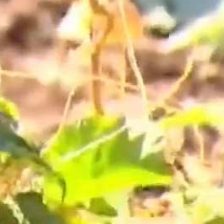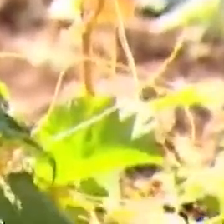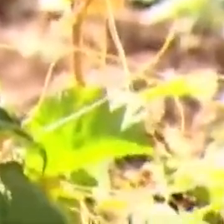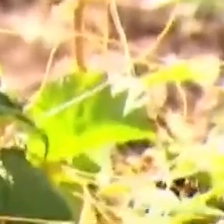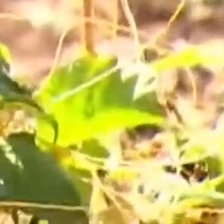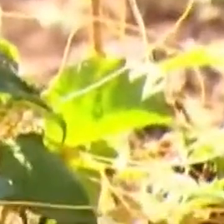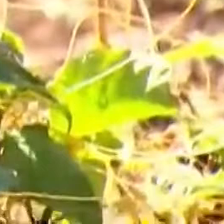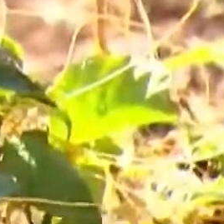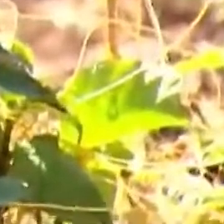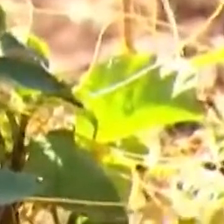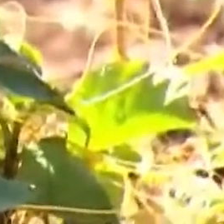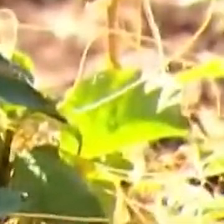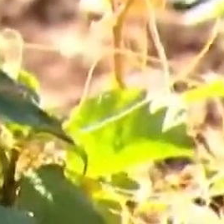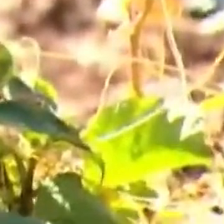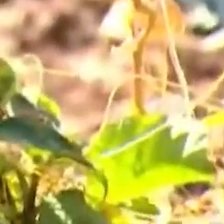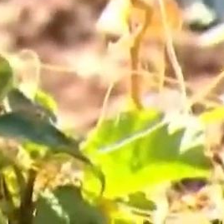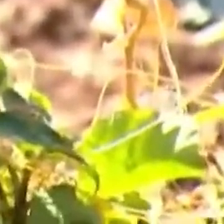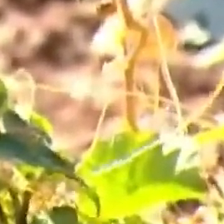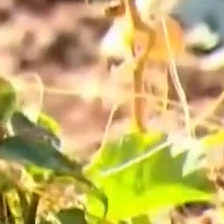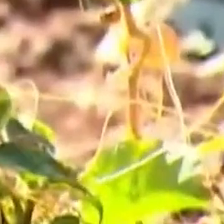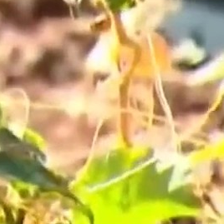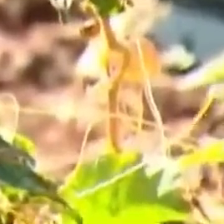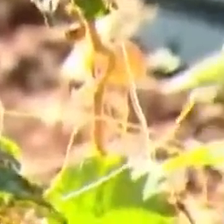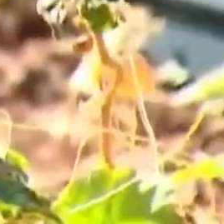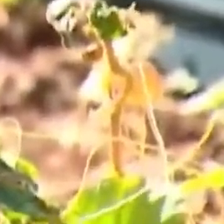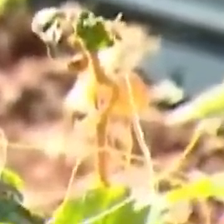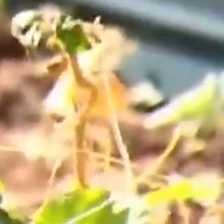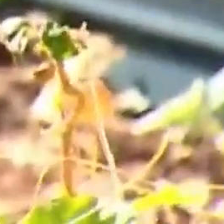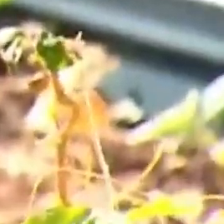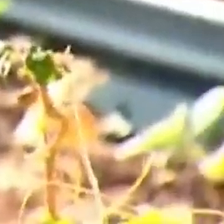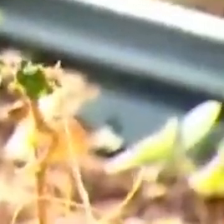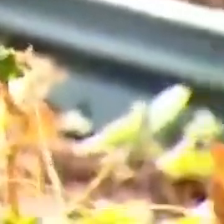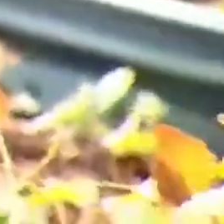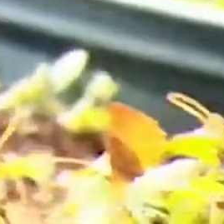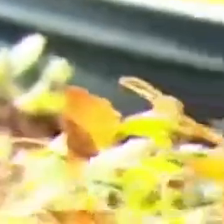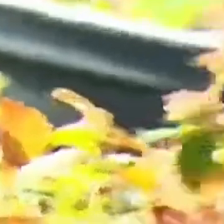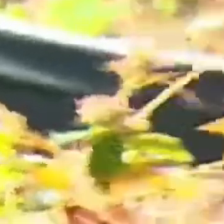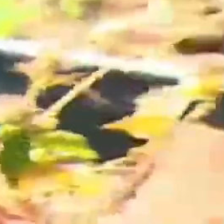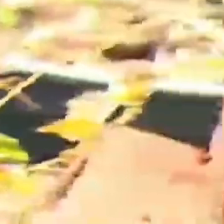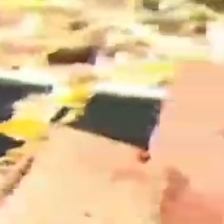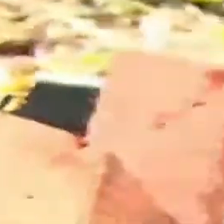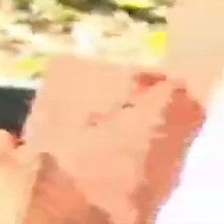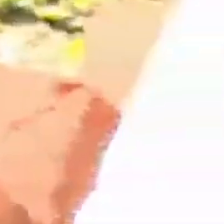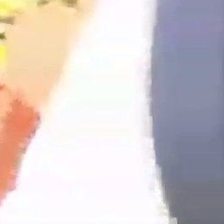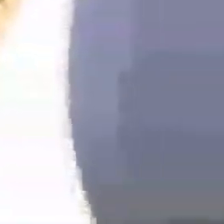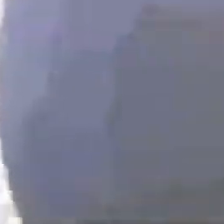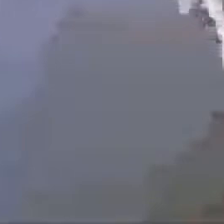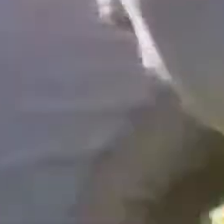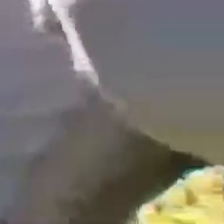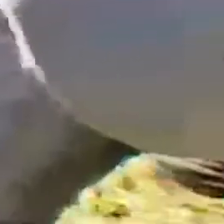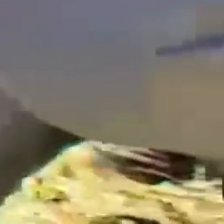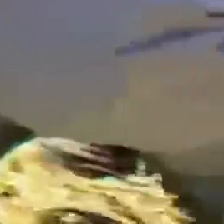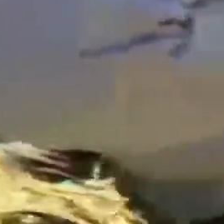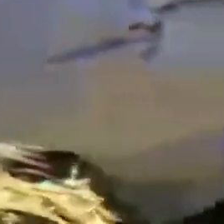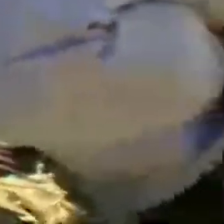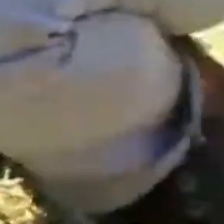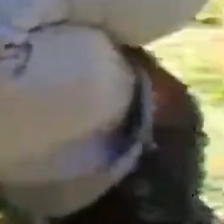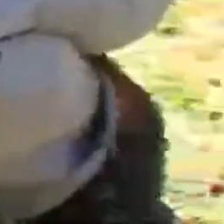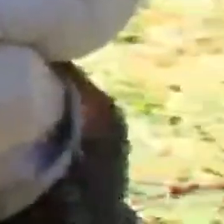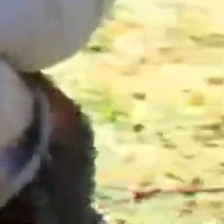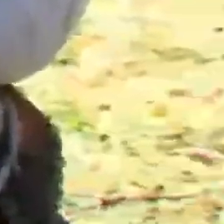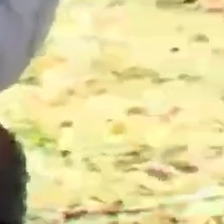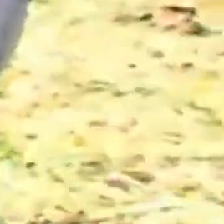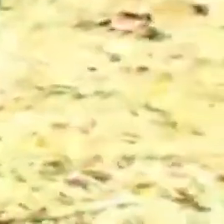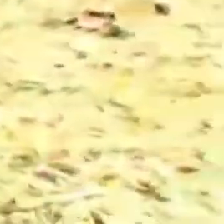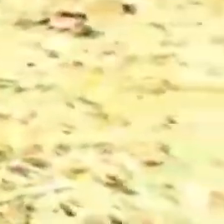uma planta totalmente parasita, né? A gente chama de holoparasita, que a planta, essa daqui que parece